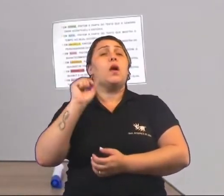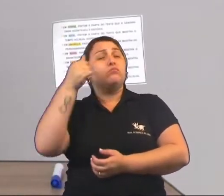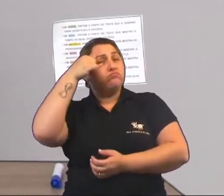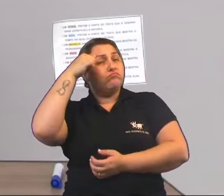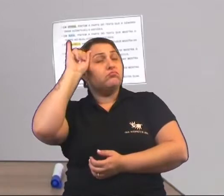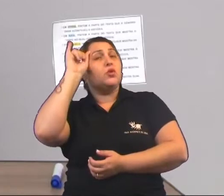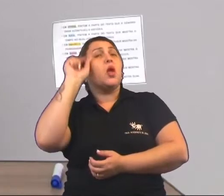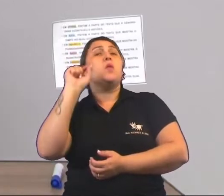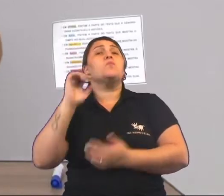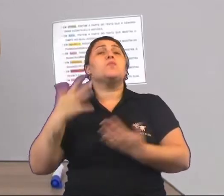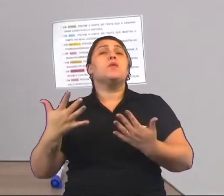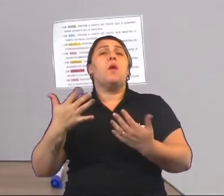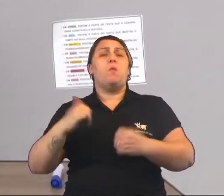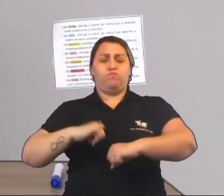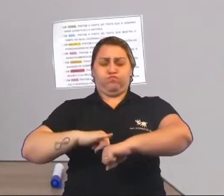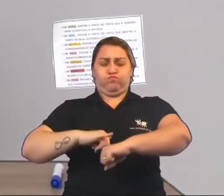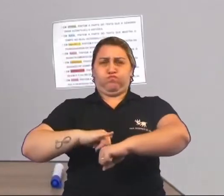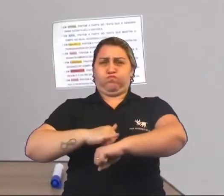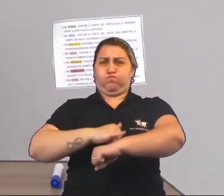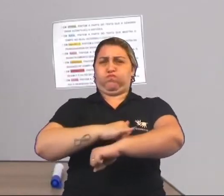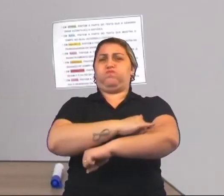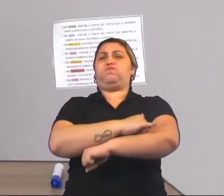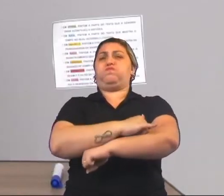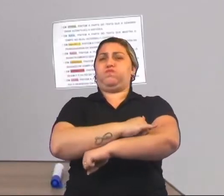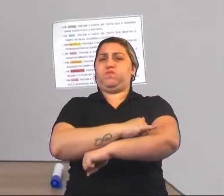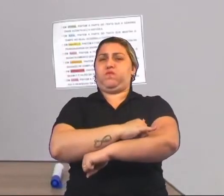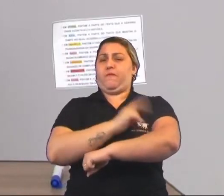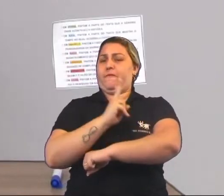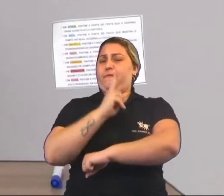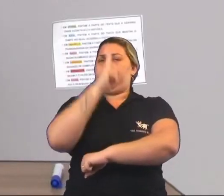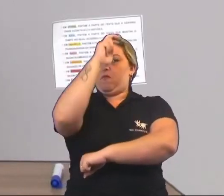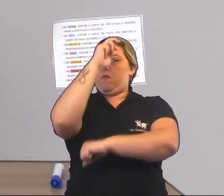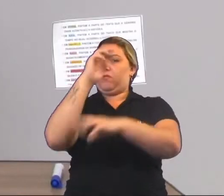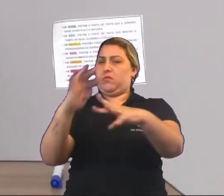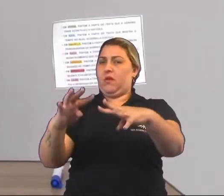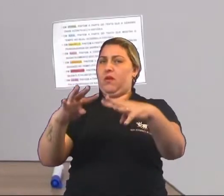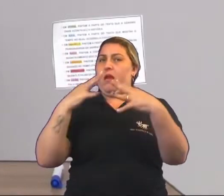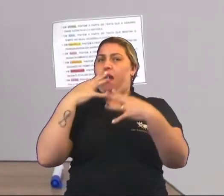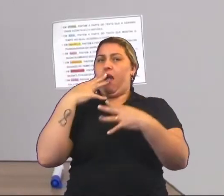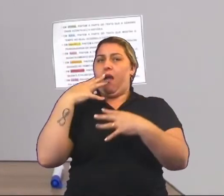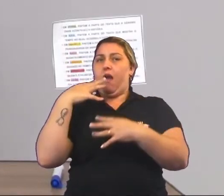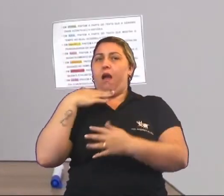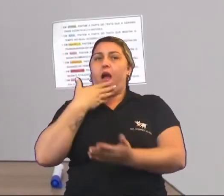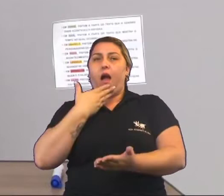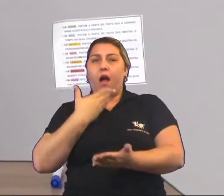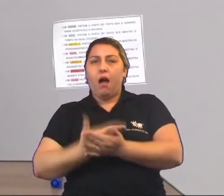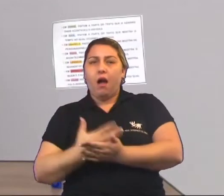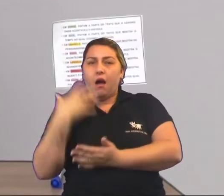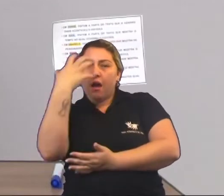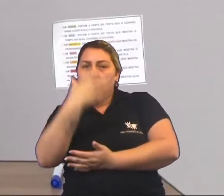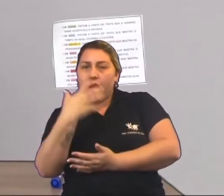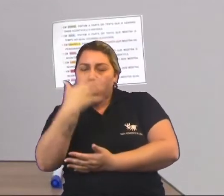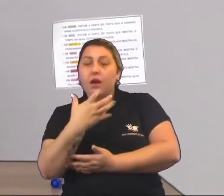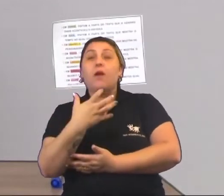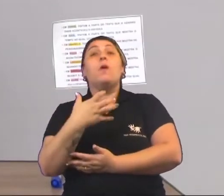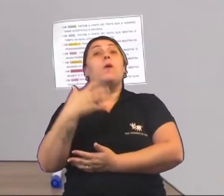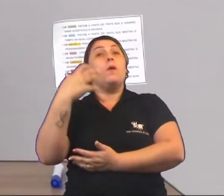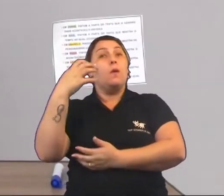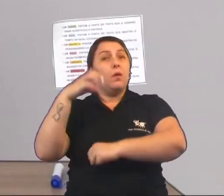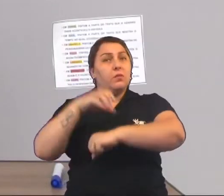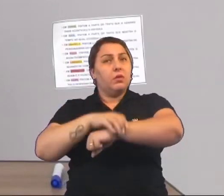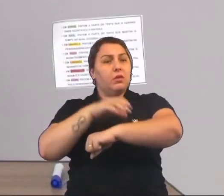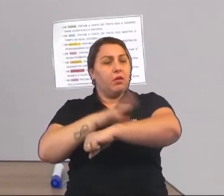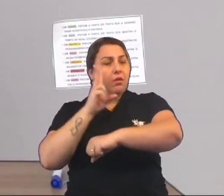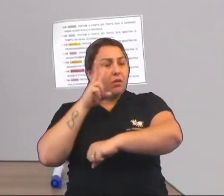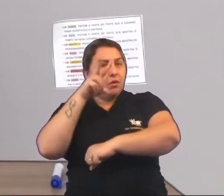esse boi, ele é o quê? Ele é imponente, é um boi robusto, ele chama a atenção, não é mesmo? O sapo, por sua vez, ele